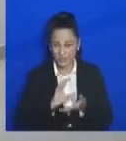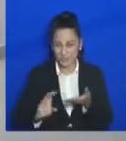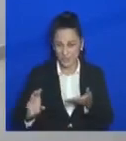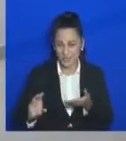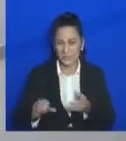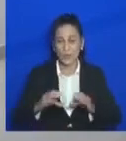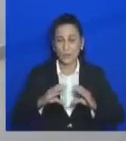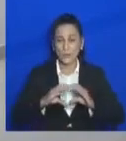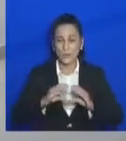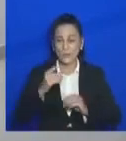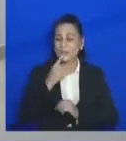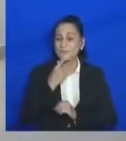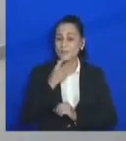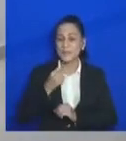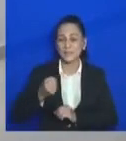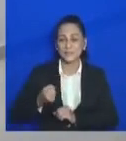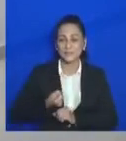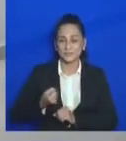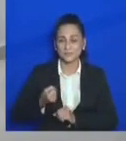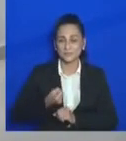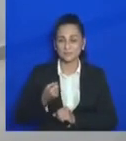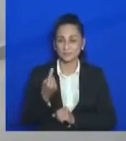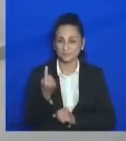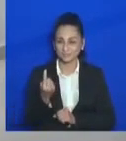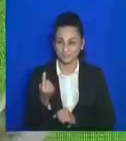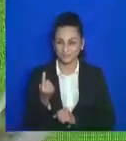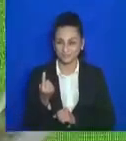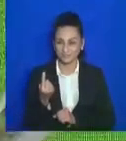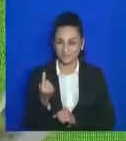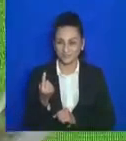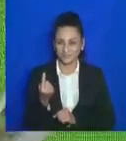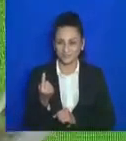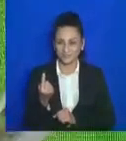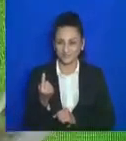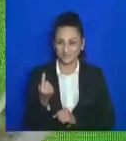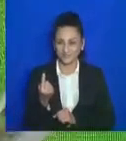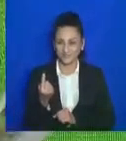Bola vermelha, número 1.